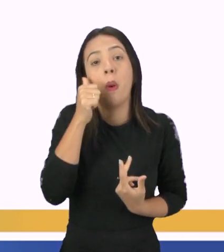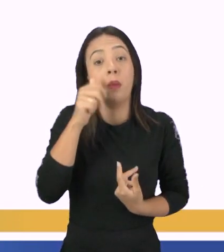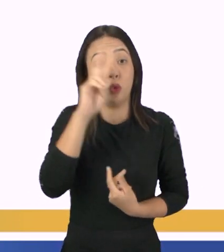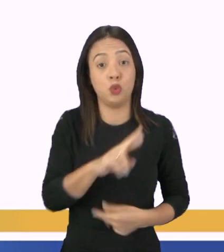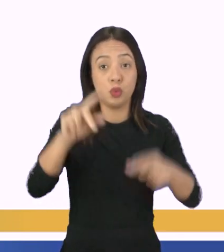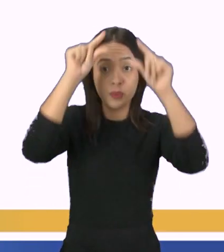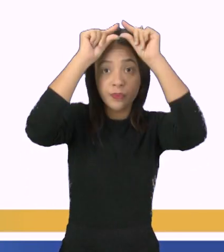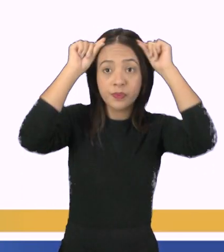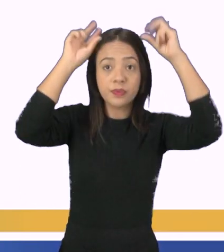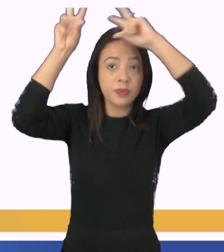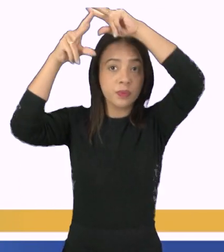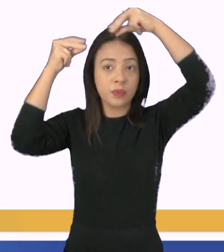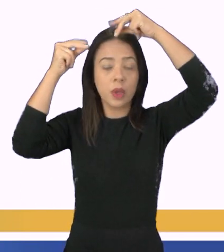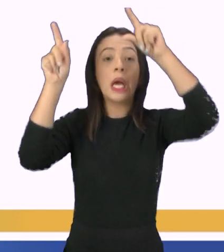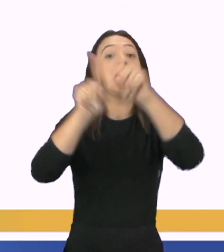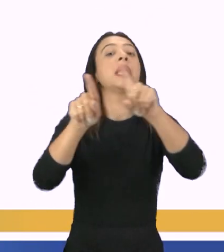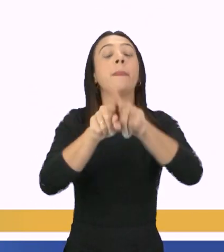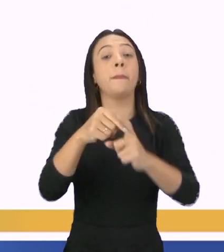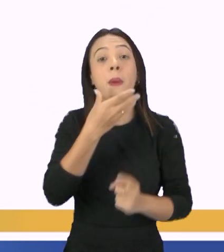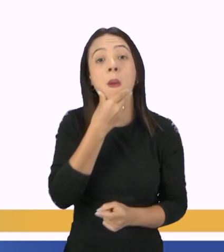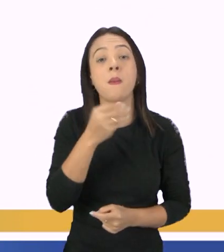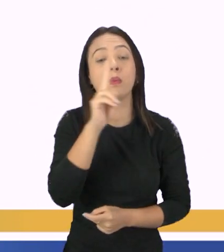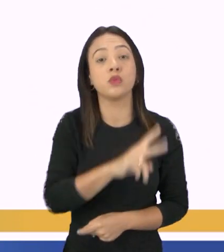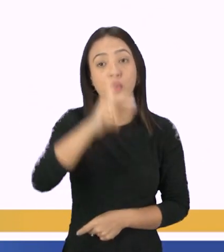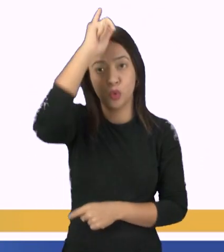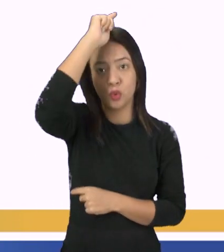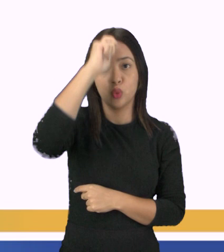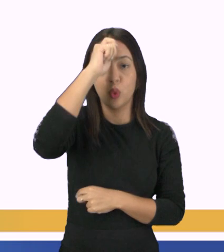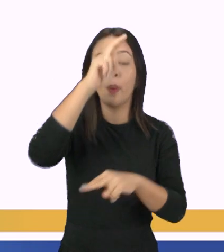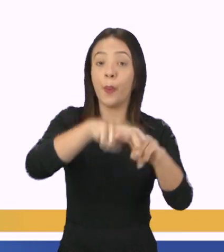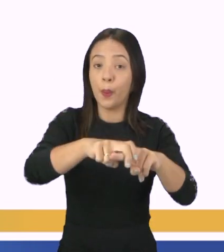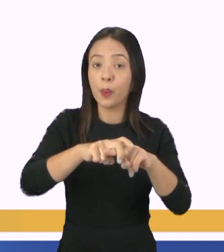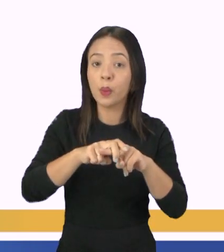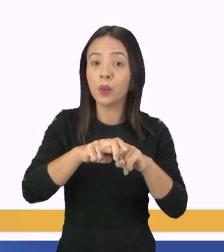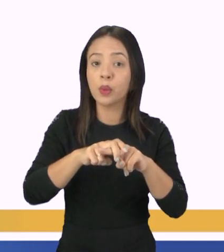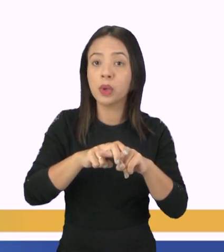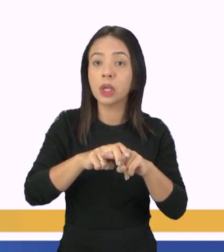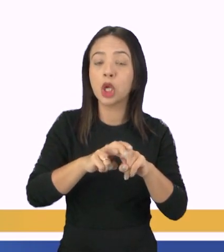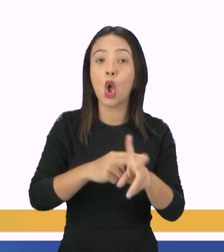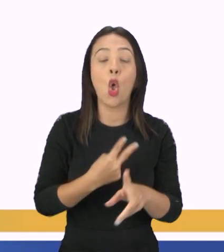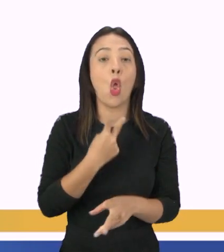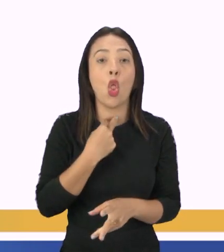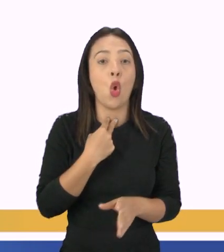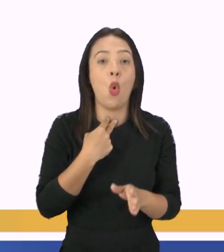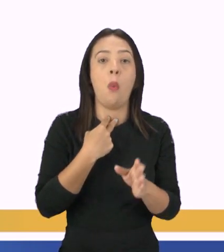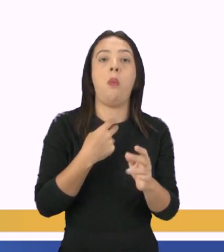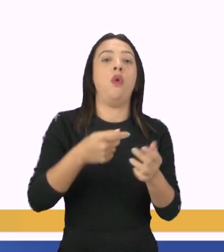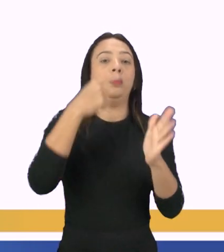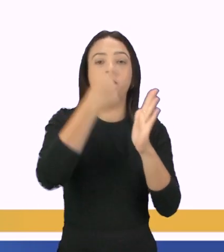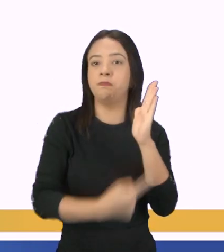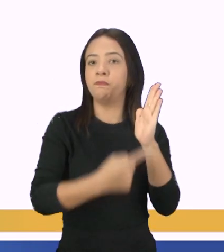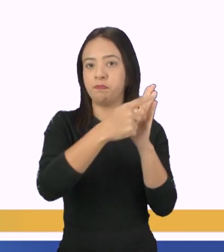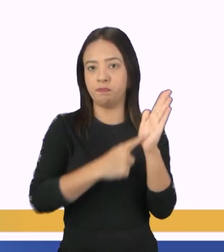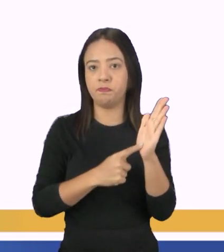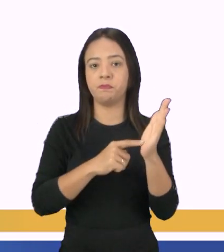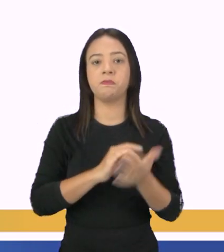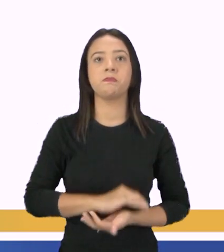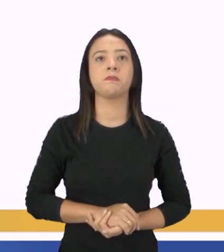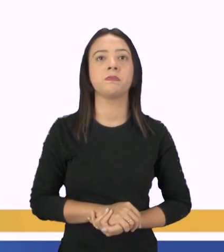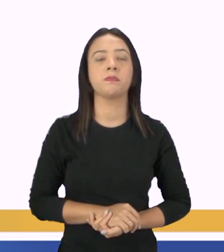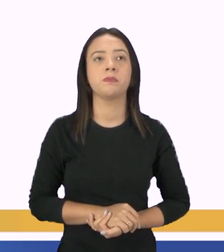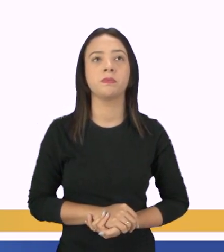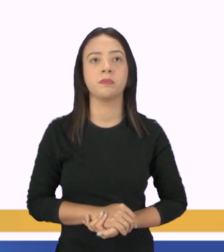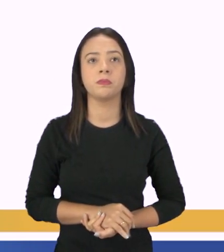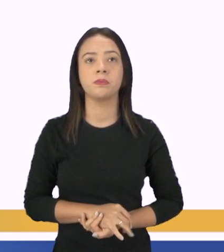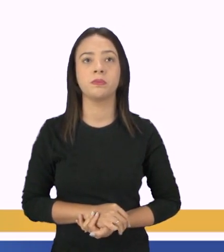usam tiaras e laços, os meninos usam boné. Dessa forma, o boné não pode ser proibido. Então vamos dar destaque